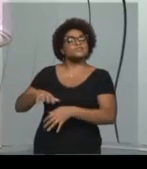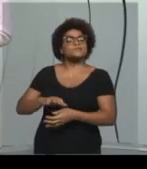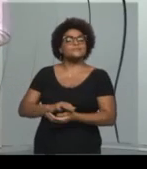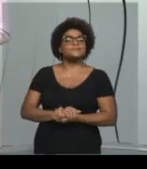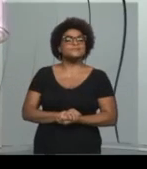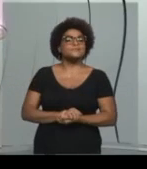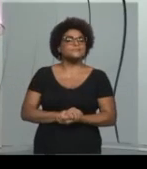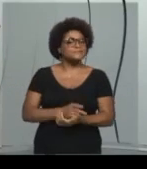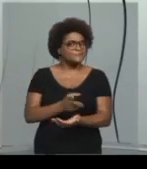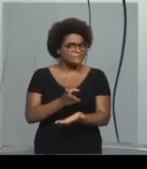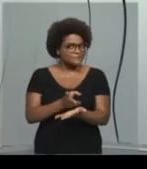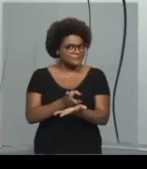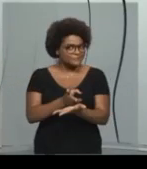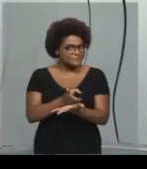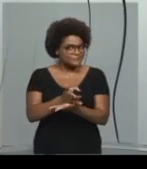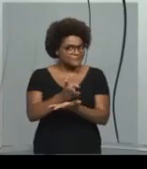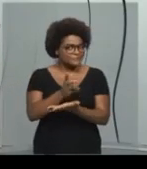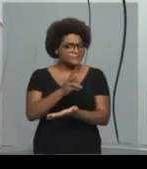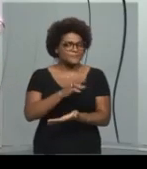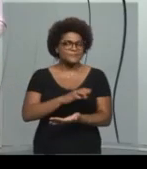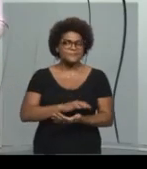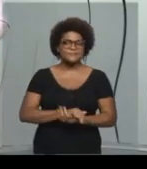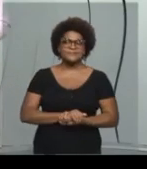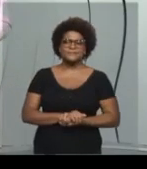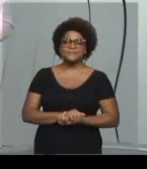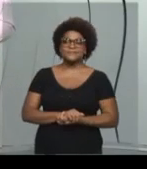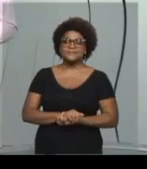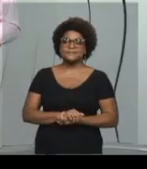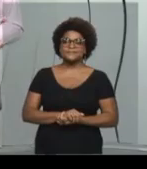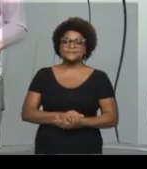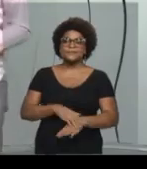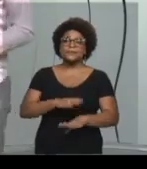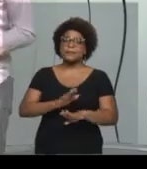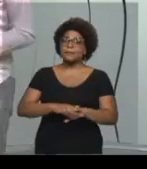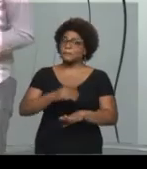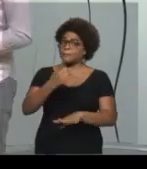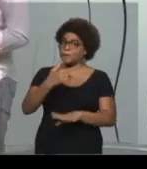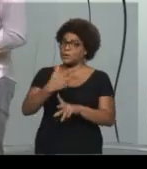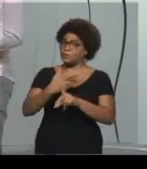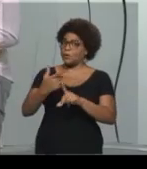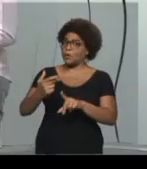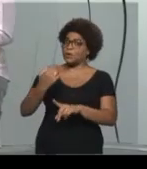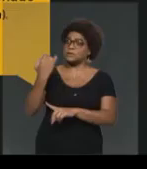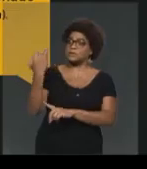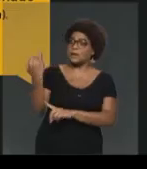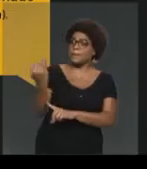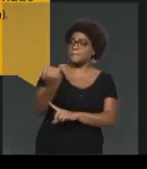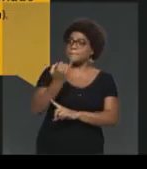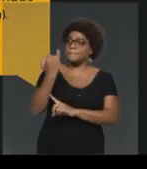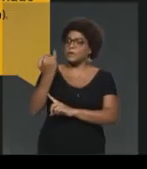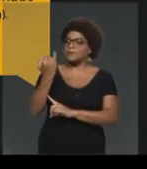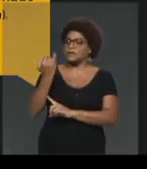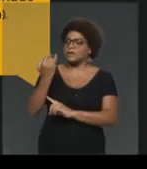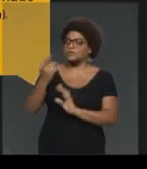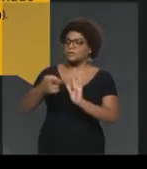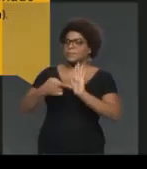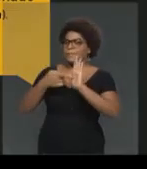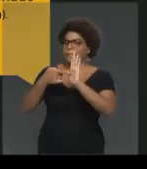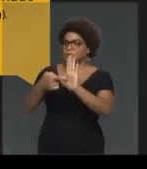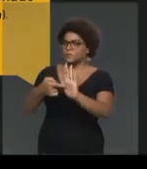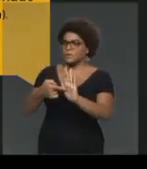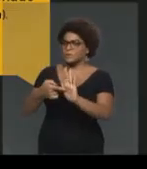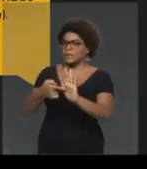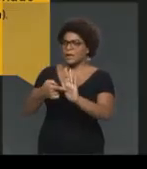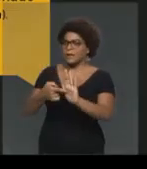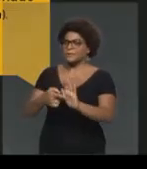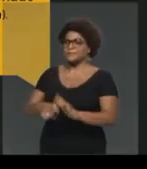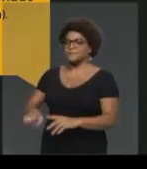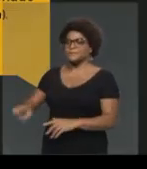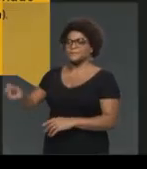adiante? Queria destacar mais um ponto importante aqui, de que não se trata das massas e nem das técnicas